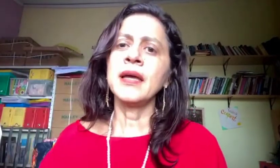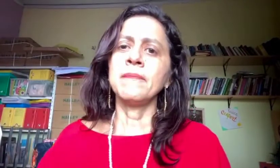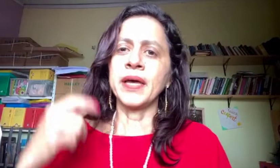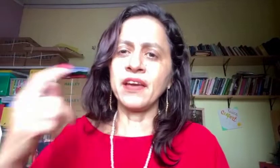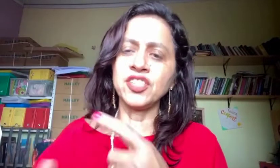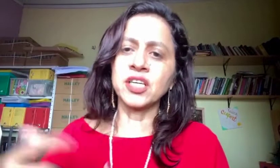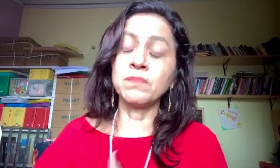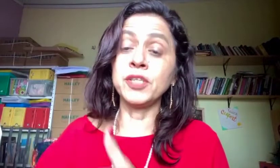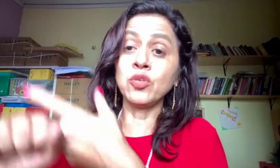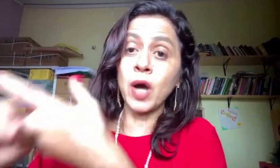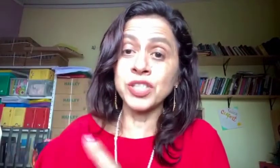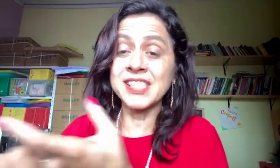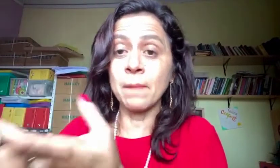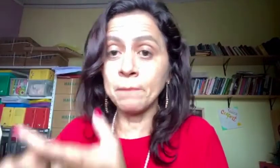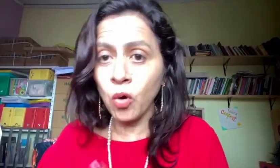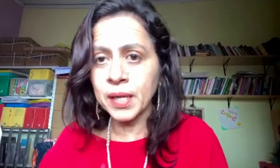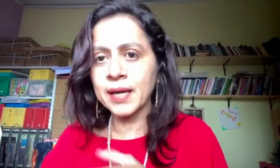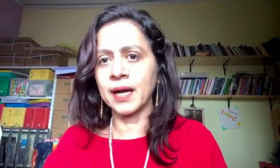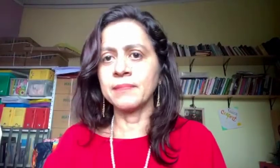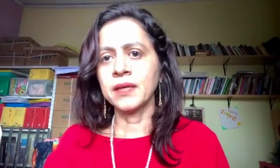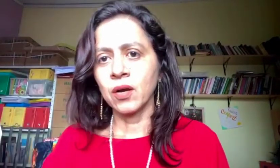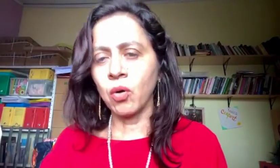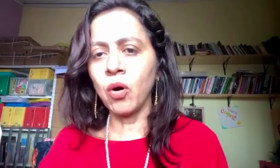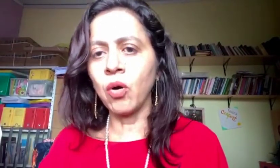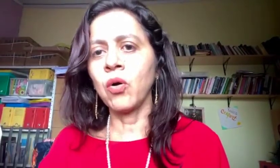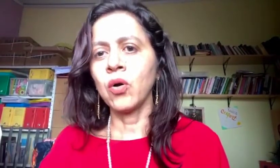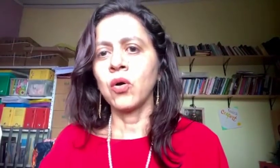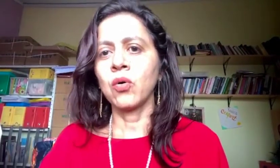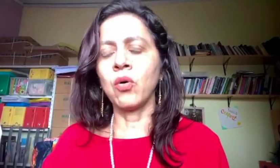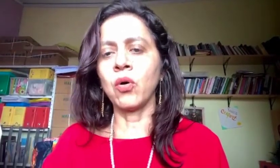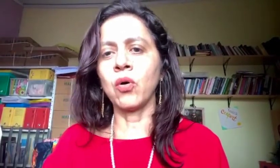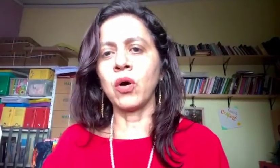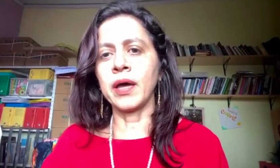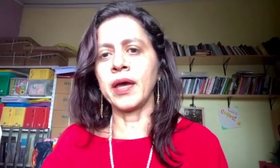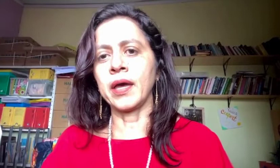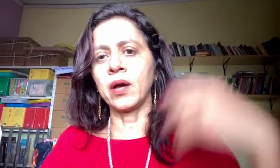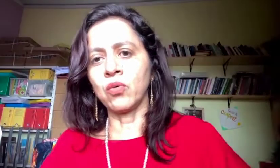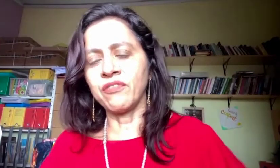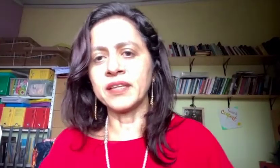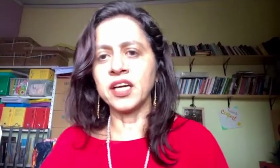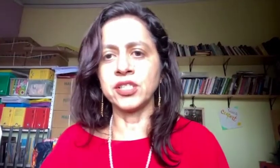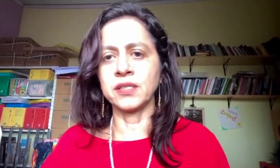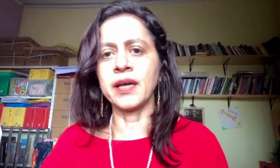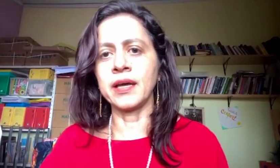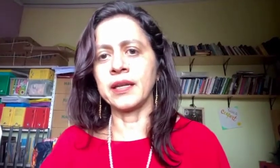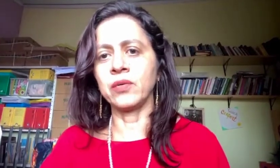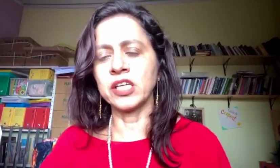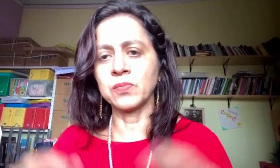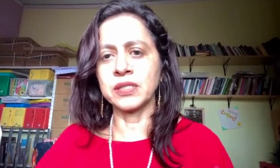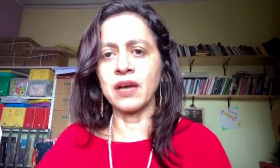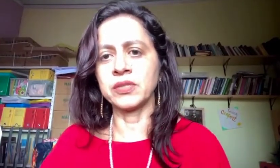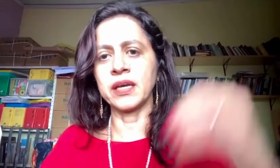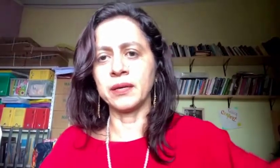né, reivindicando, pedindo uma audiência pública com o governante, né,